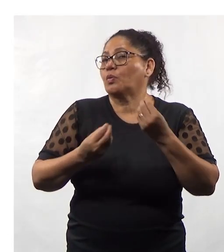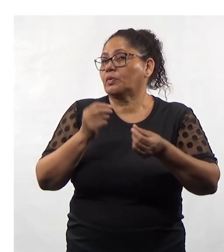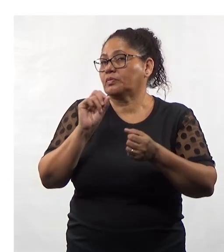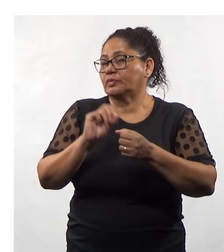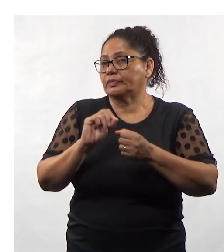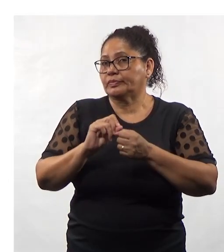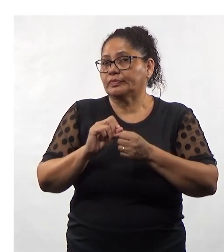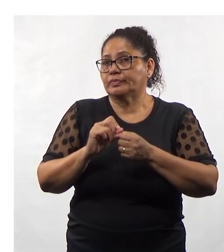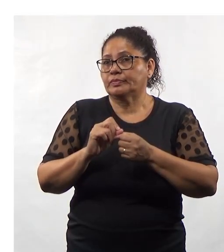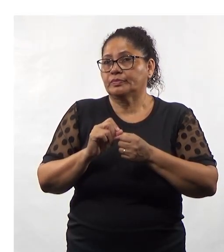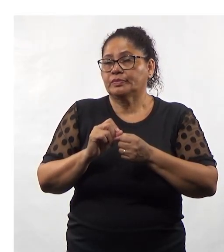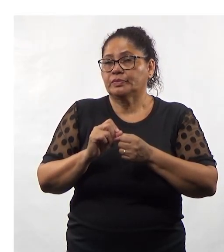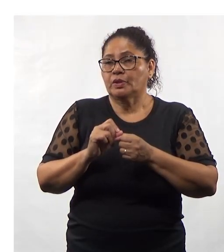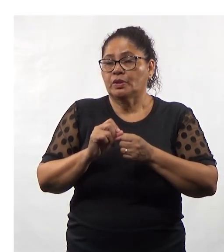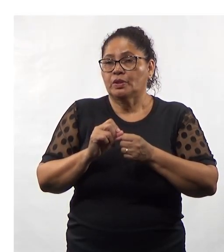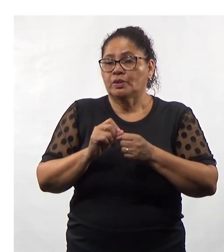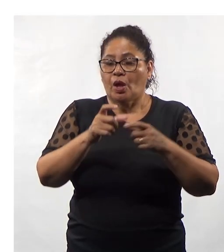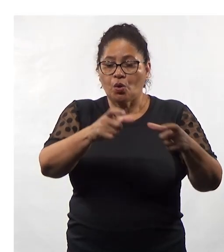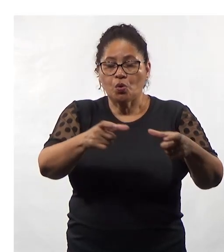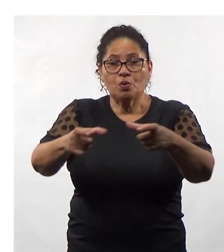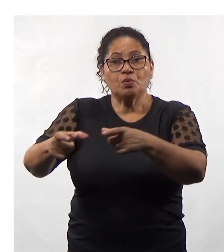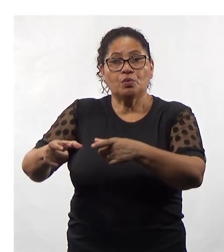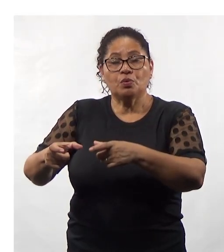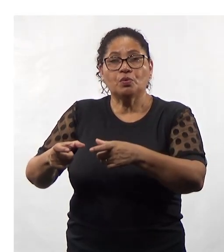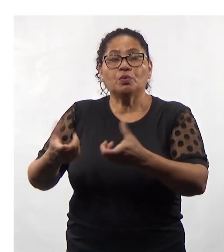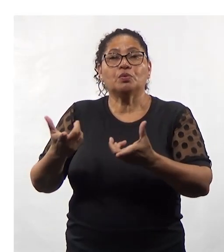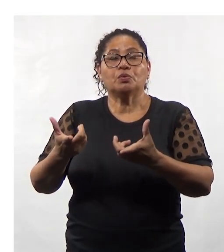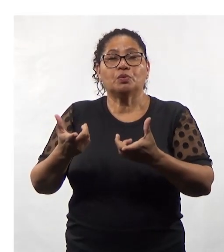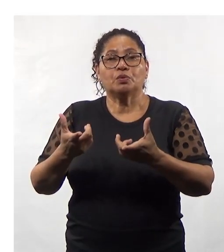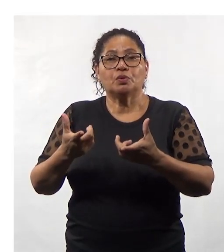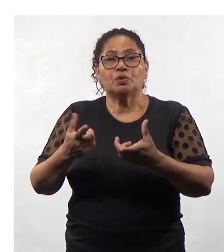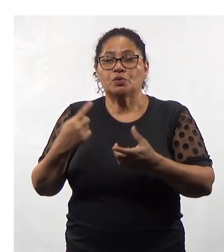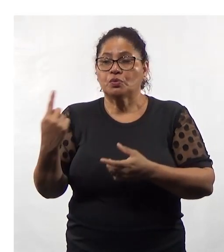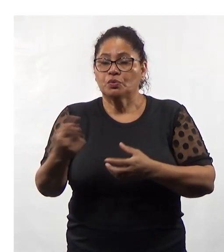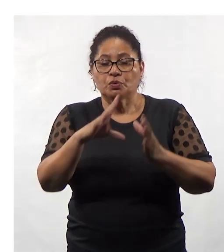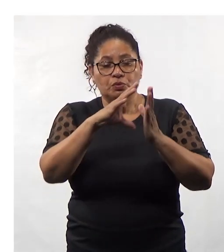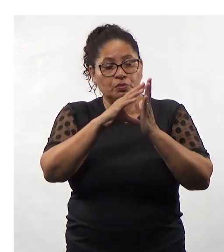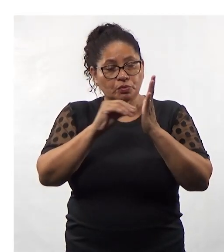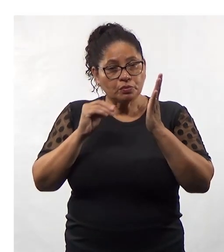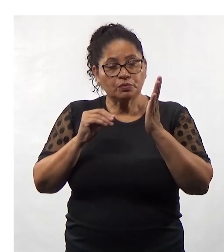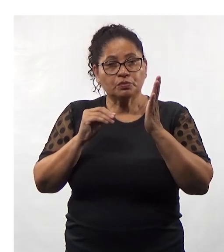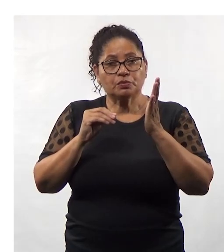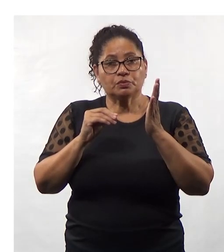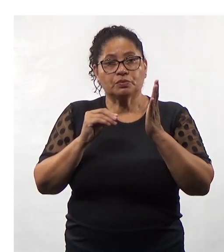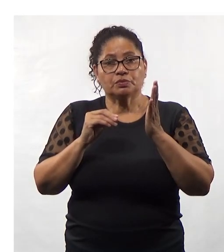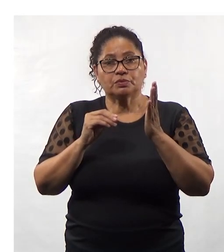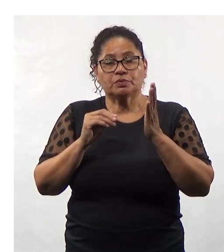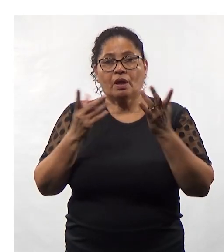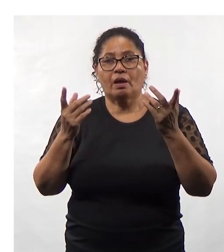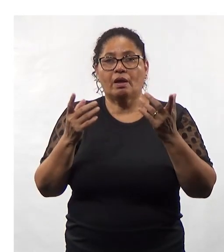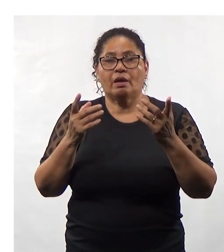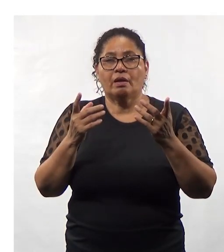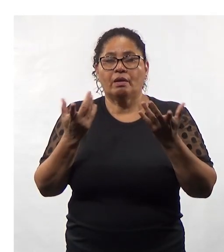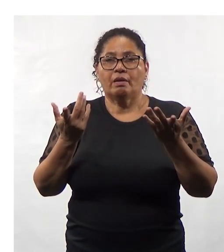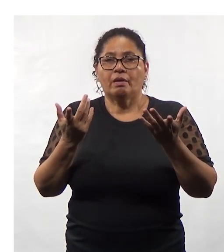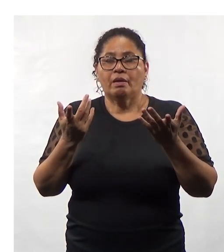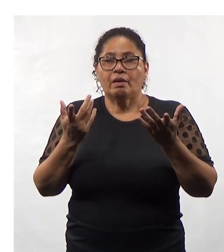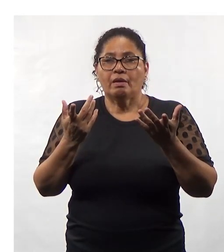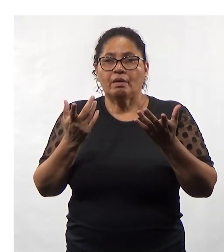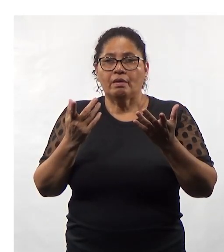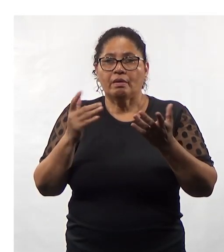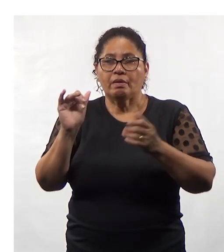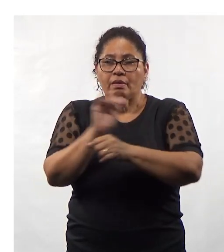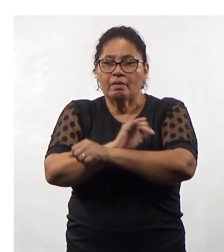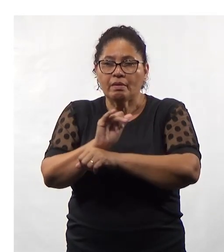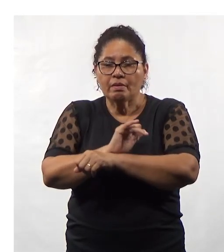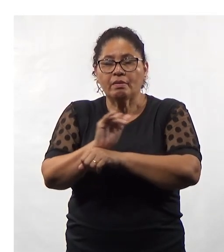pesos. Considere o órgão escolhido anteriormente, né, no nosso modelo hipotético e as